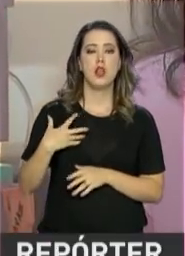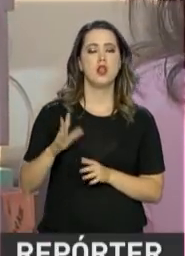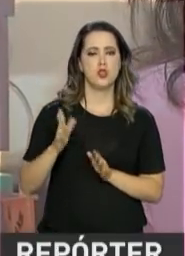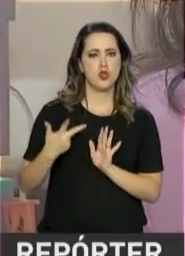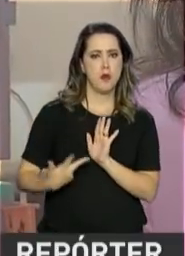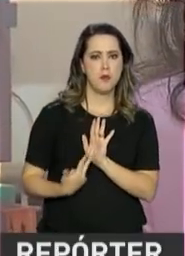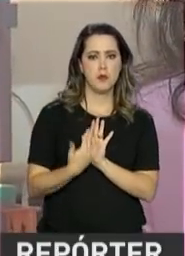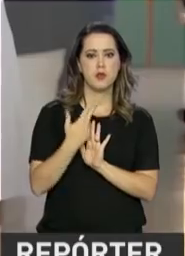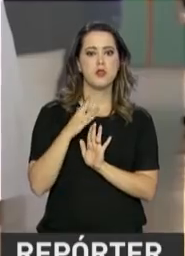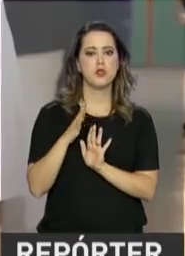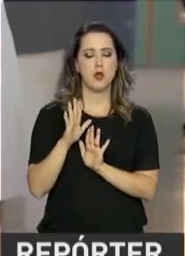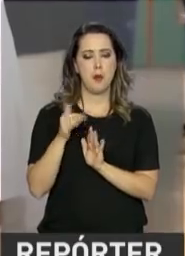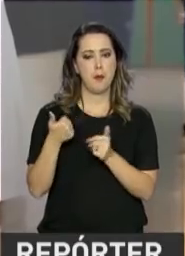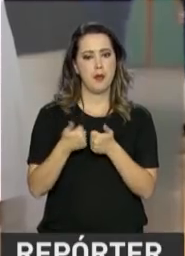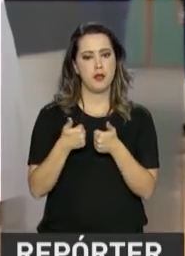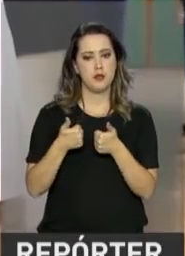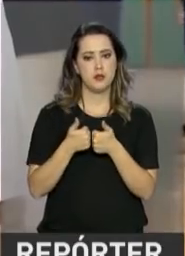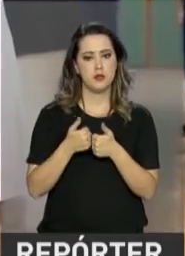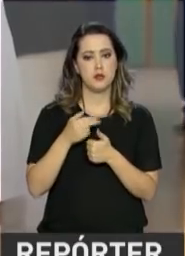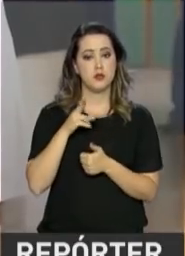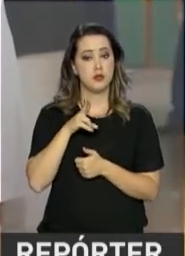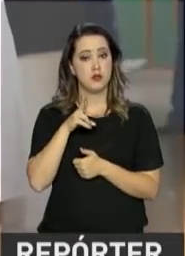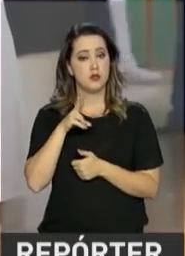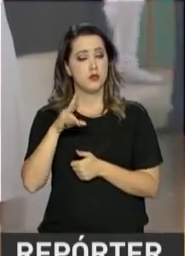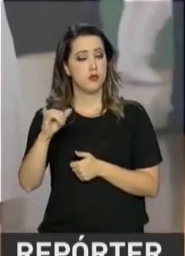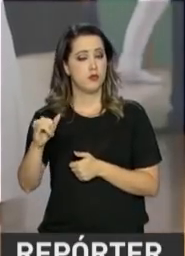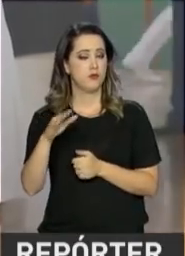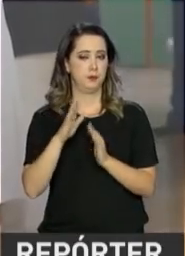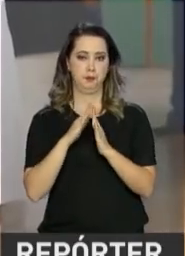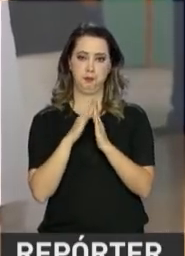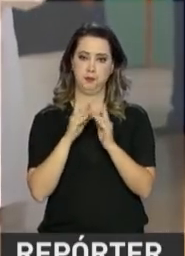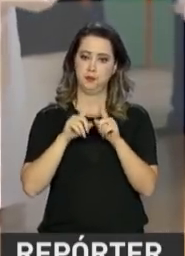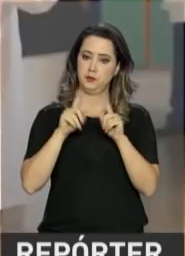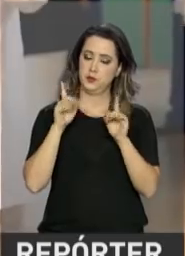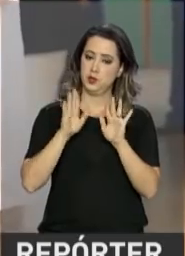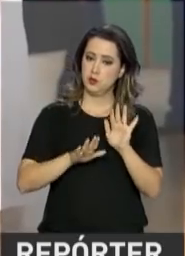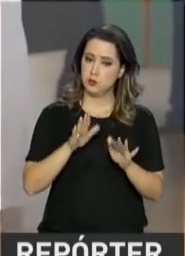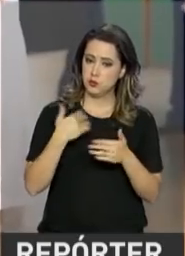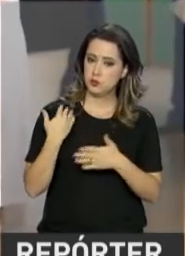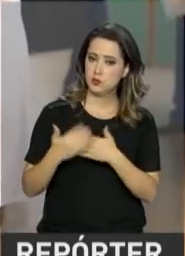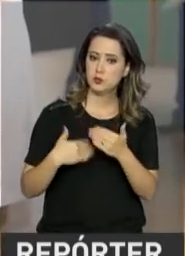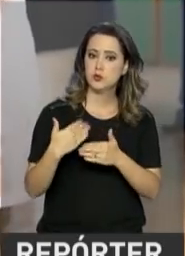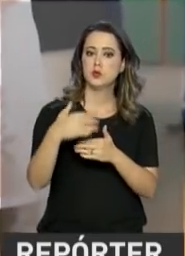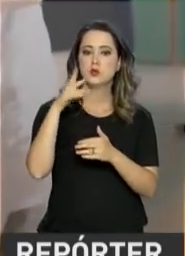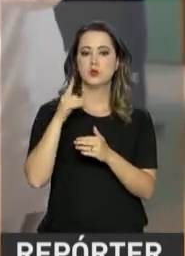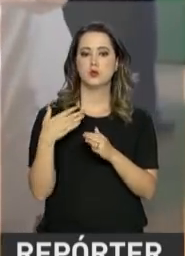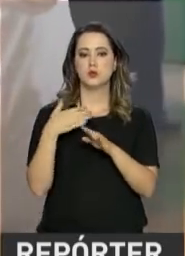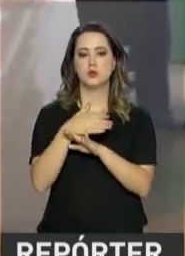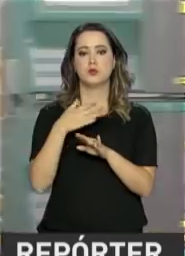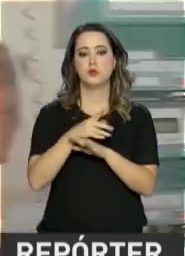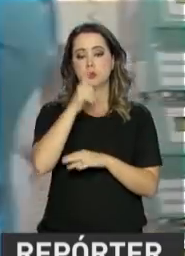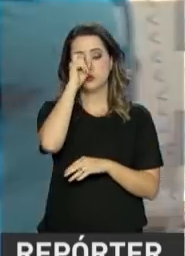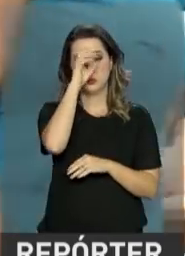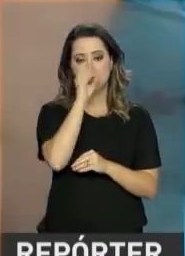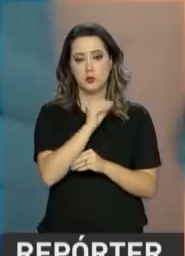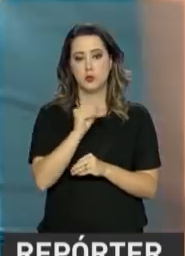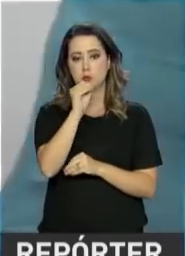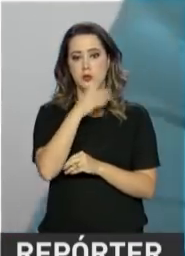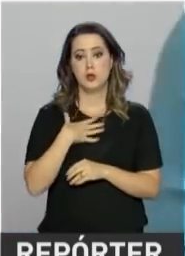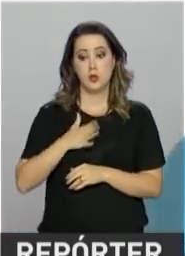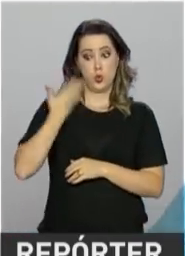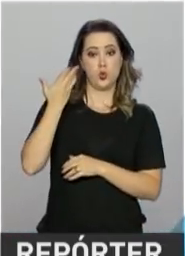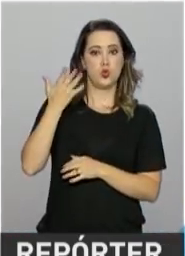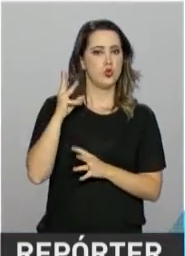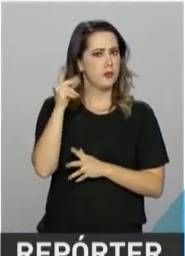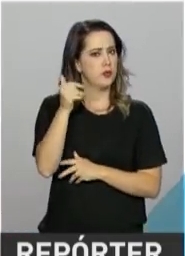e logo vai para casa, em Botelhos, Minas Gerais. No entanto, deve continuar indo ao hospital para se tratar. Foi um susto para